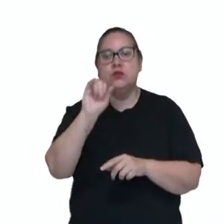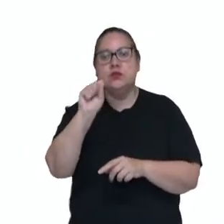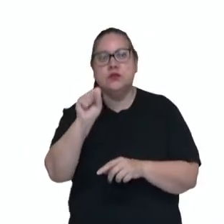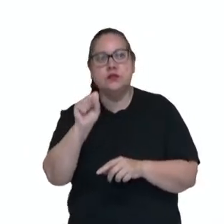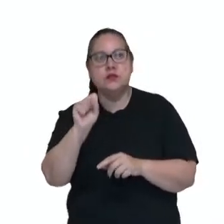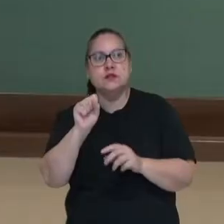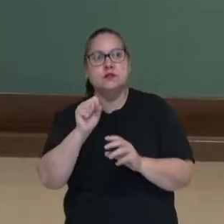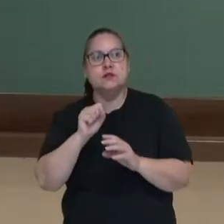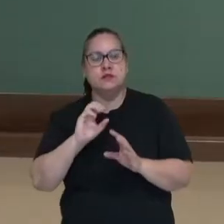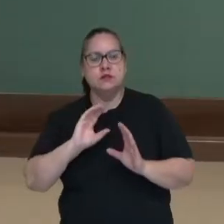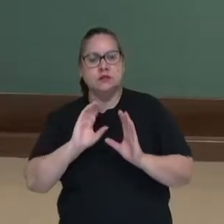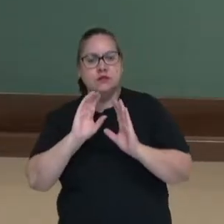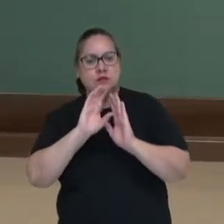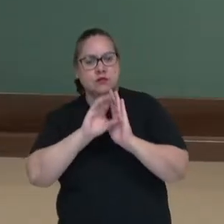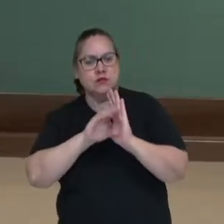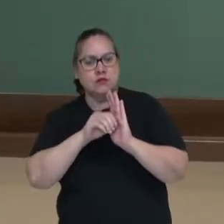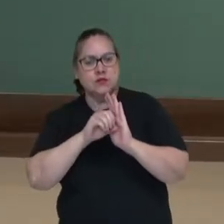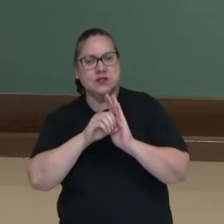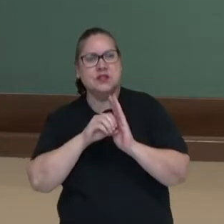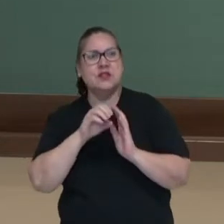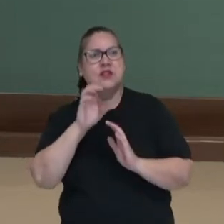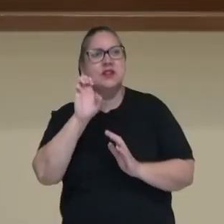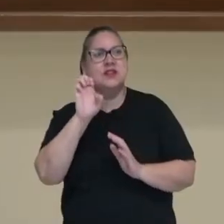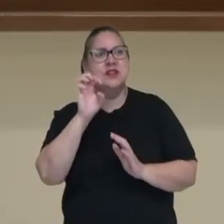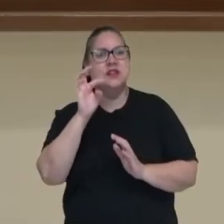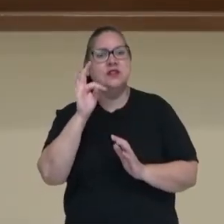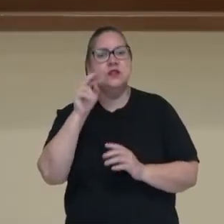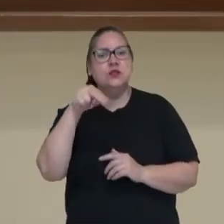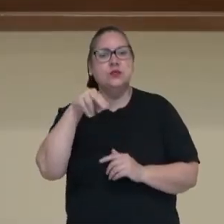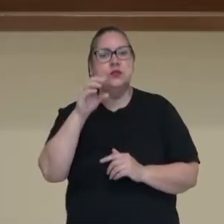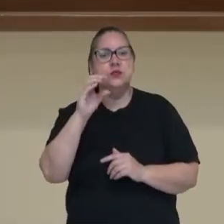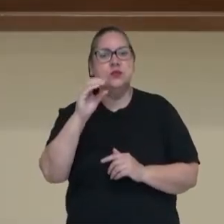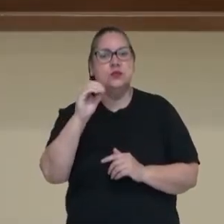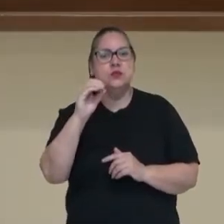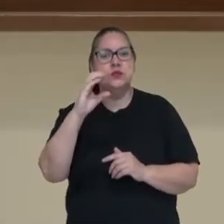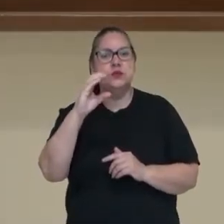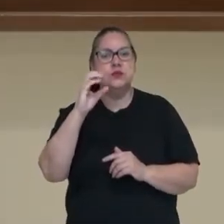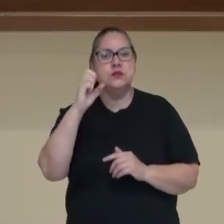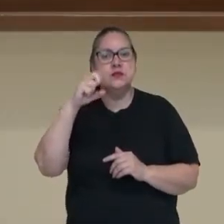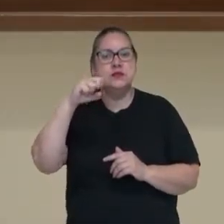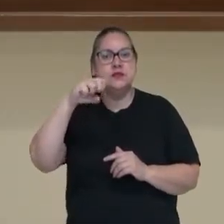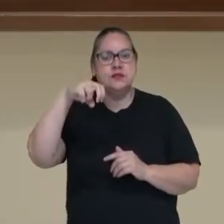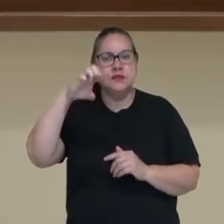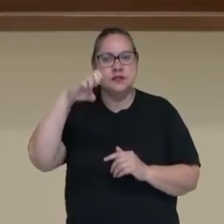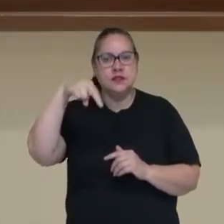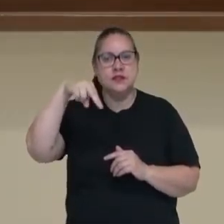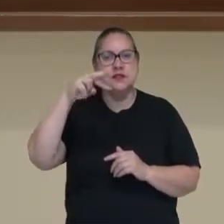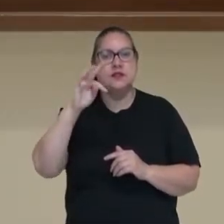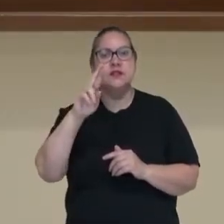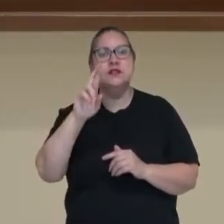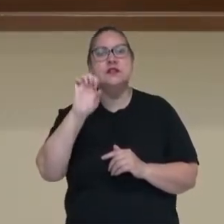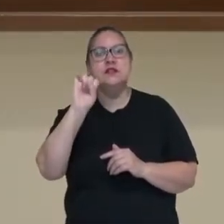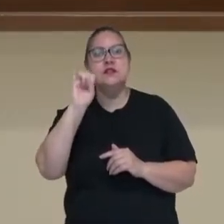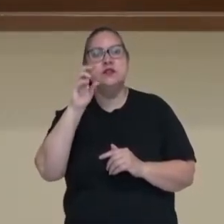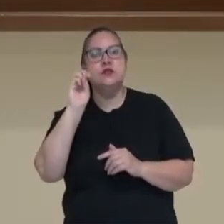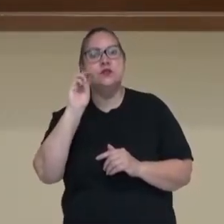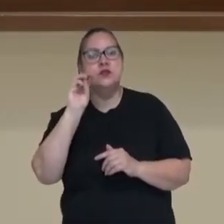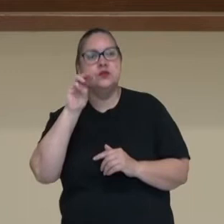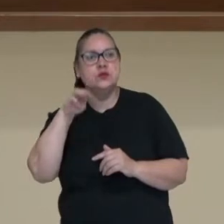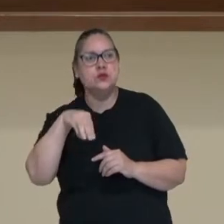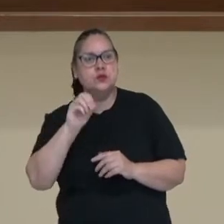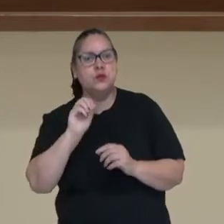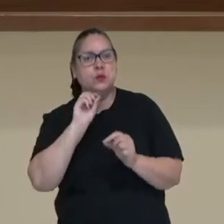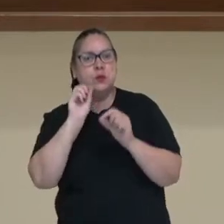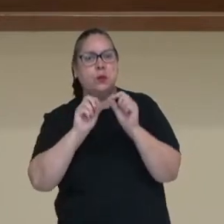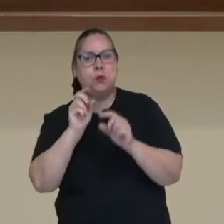Conceituar etnocentrismo. Eita, professor, já começou com umas palavras meio difíceis aí. Vamos lá, galera da segunda série.